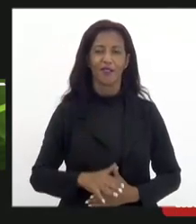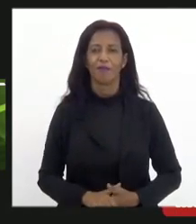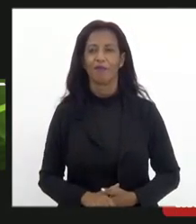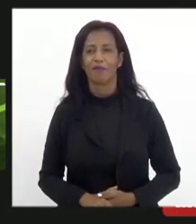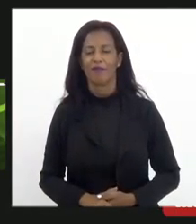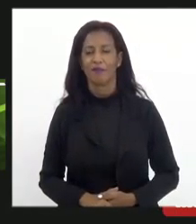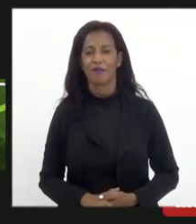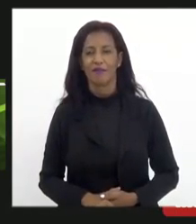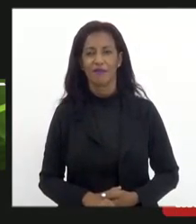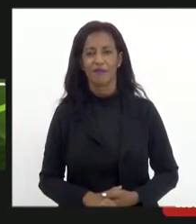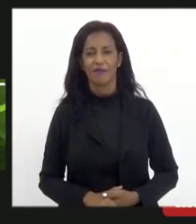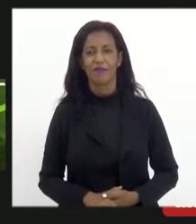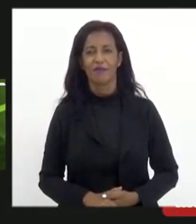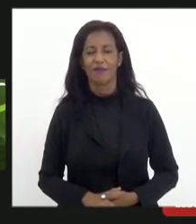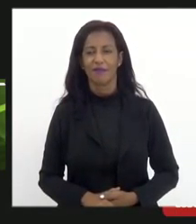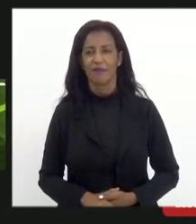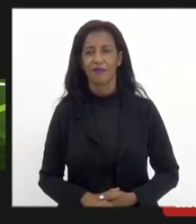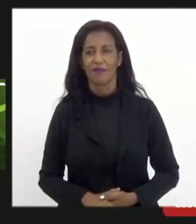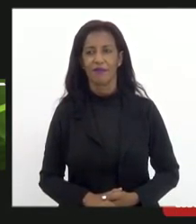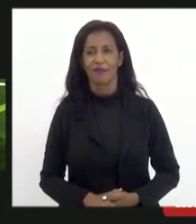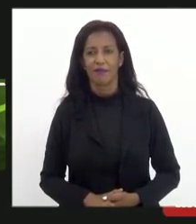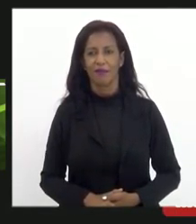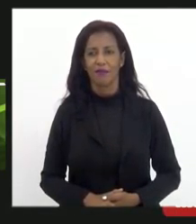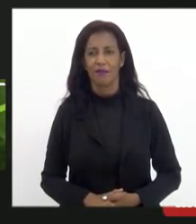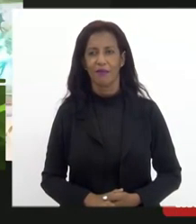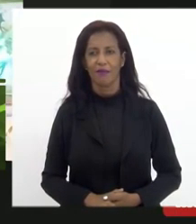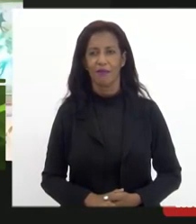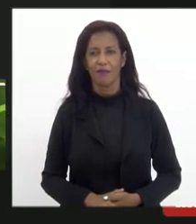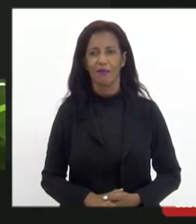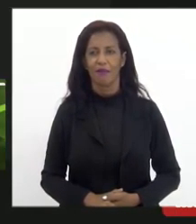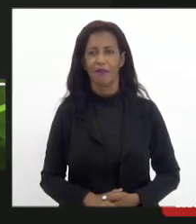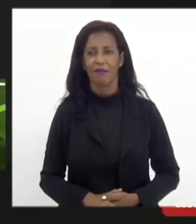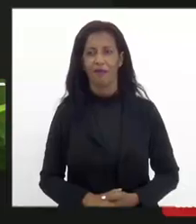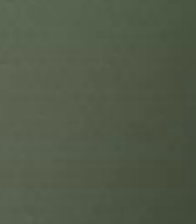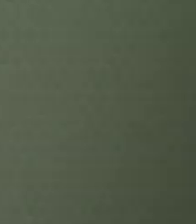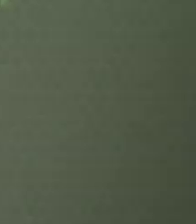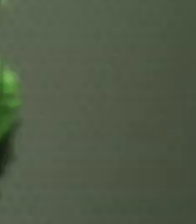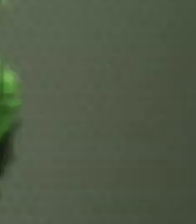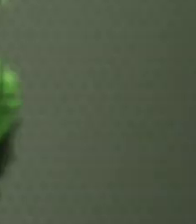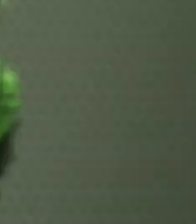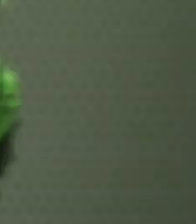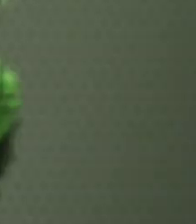enorme para você. Valeu. Boa tarde a todos e a todas. Boa tarde. Obrigado pela oportunidade.